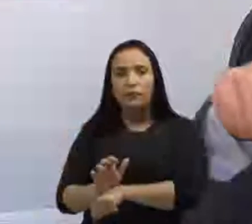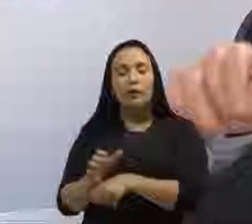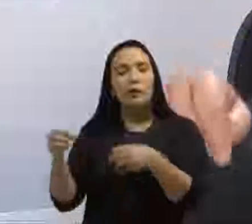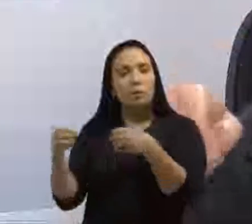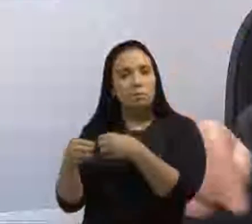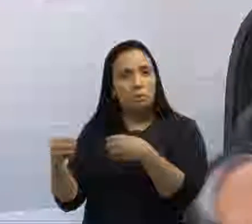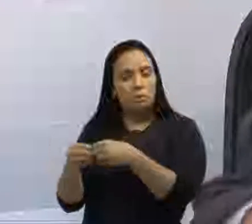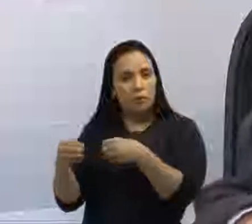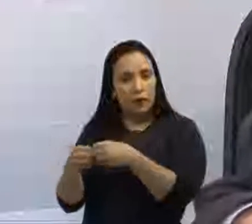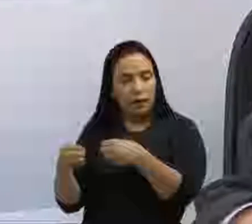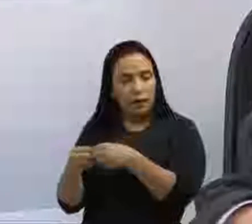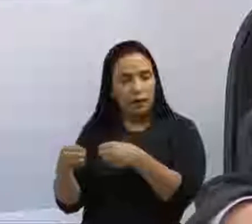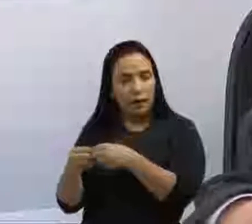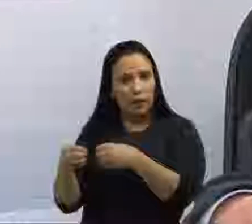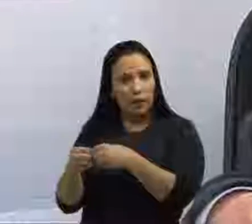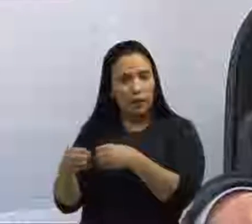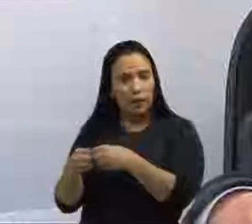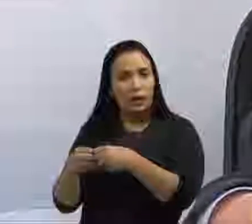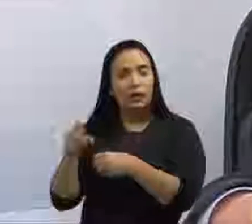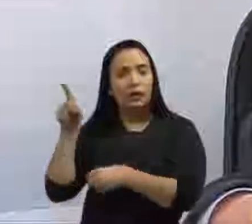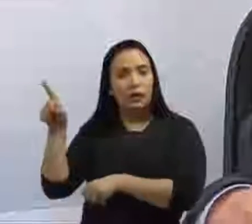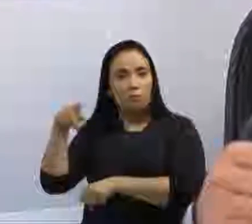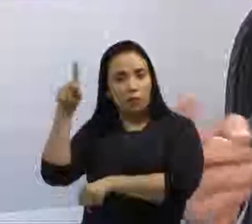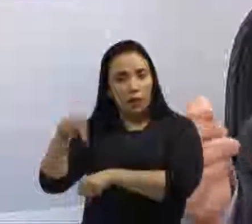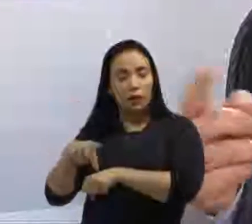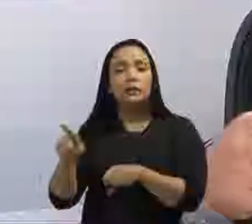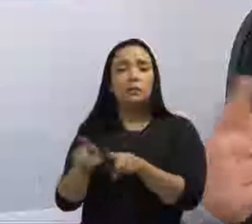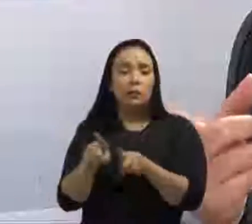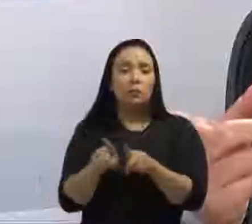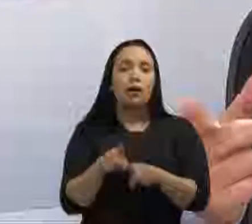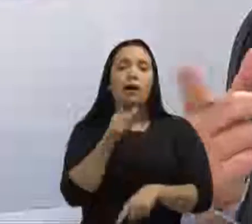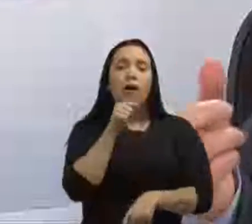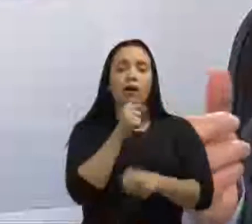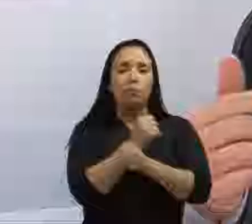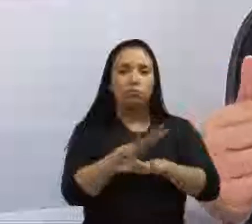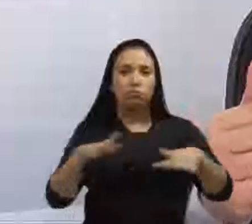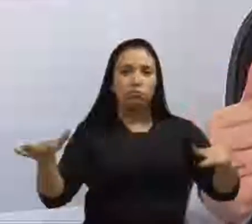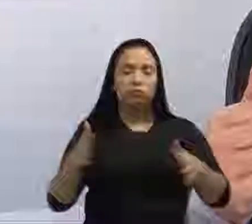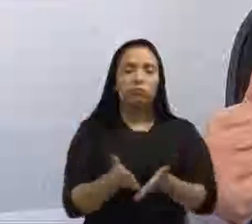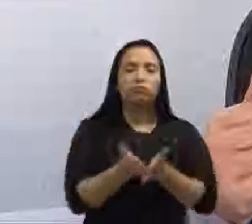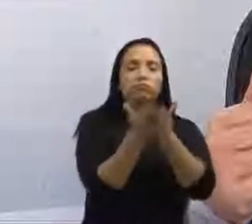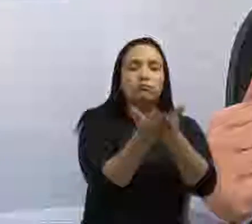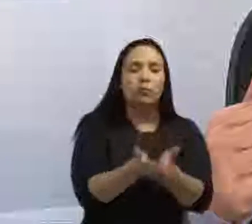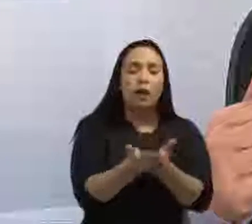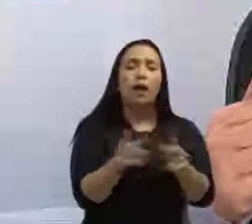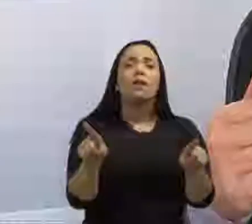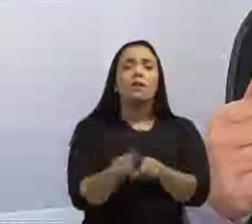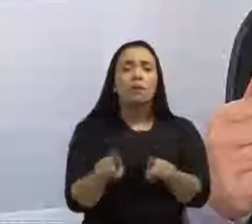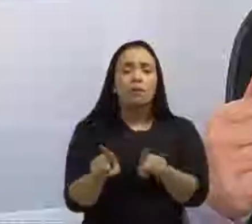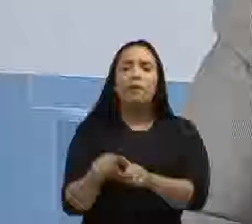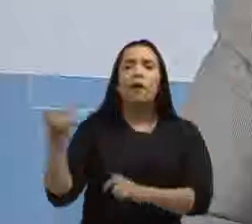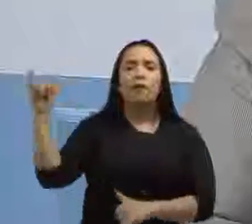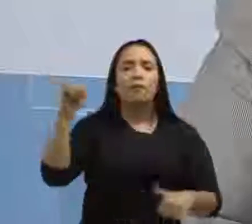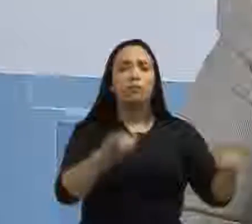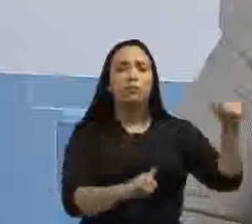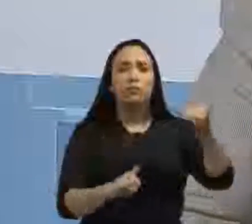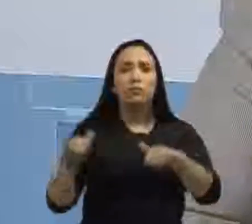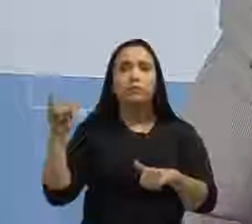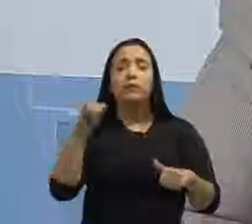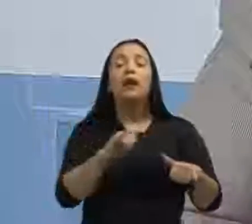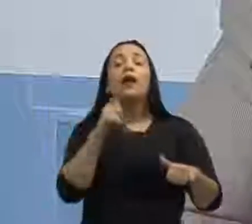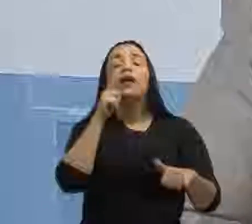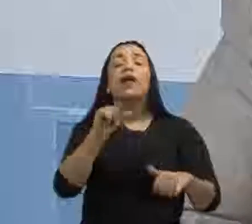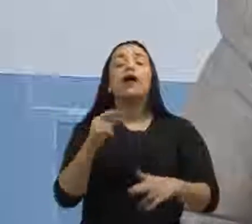como a molhada. Aqui é o mar. Que eu digo a molhada. E tem um detalhe, boa parte das drogas entra pelos aeroportos. Tudo. O Brasil... E quem é que cuida